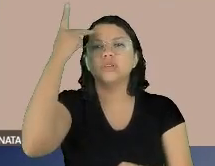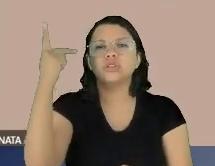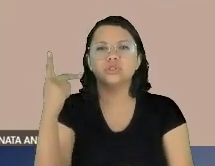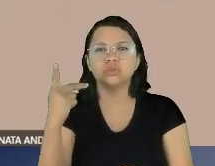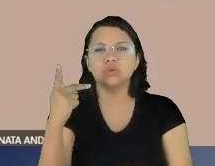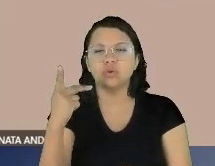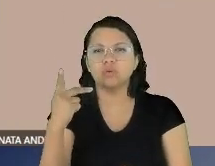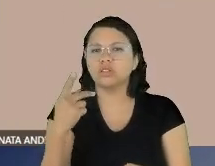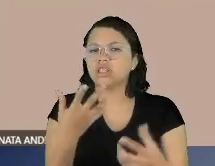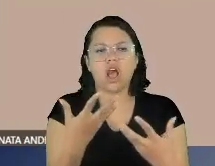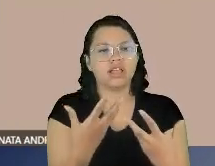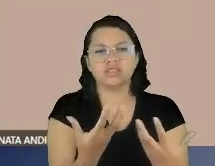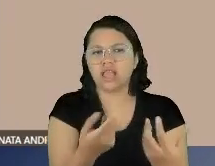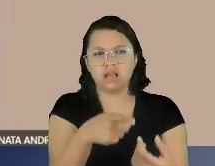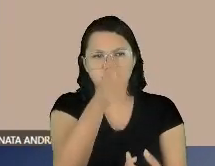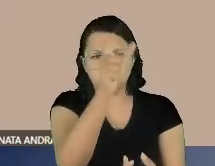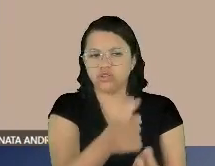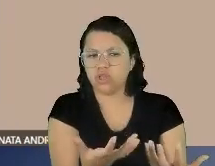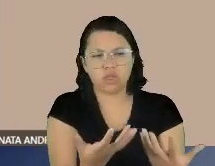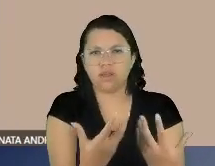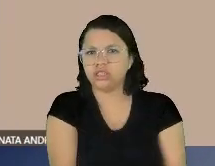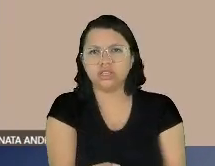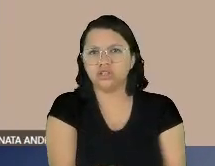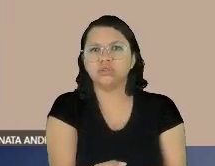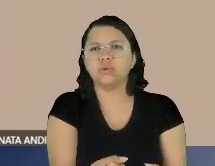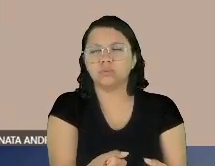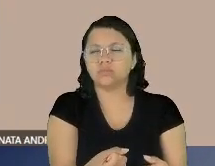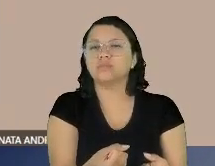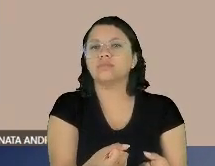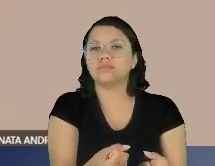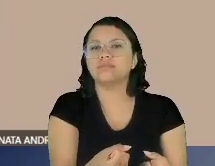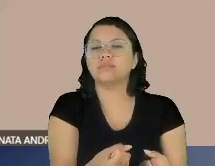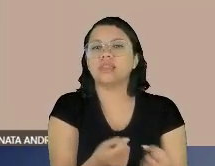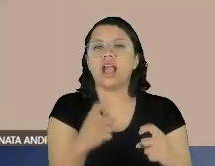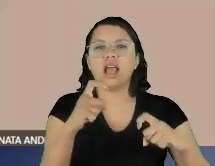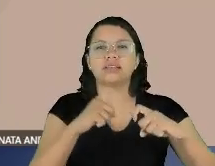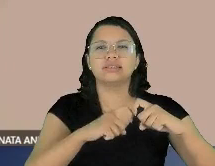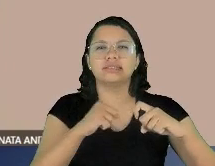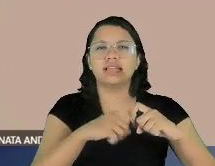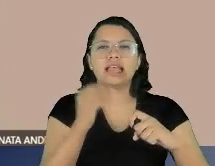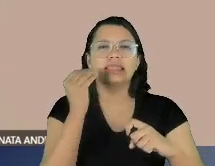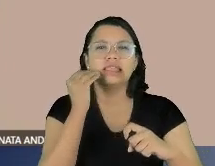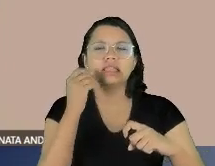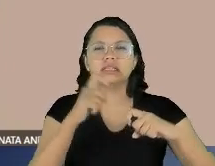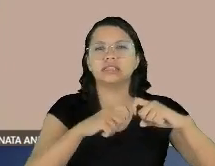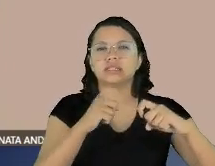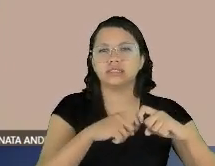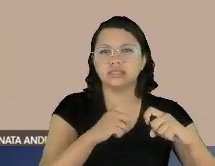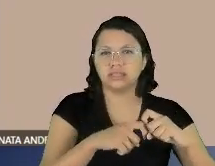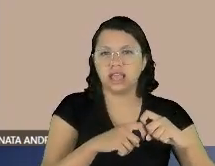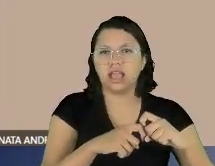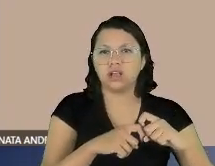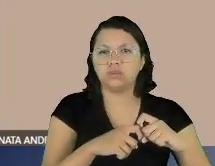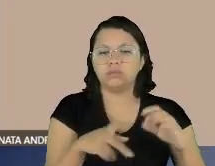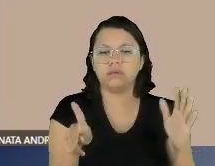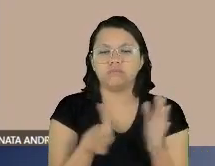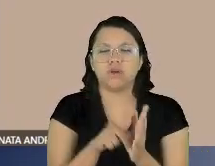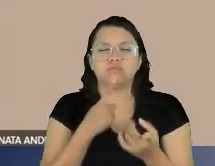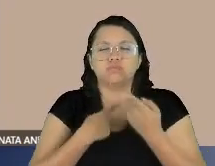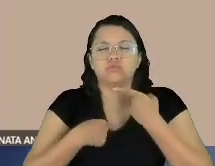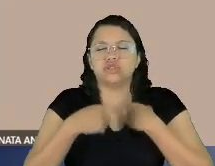ato libidinoso com o objetivo de satisfazer a própria lascívia ou de terceiro gera uma pena